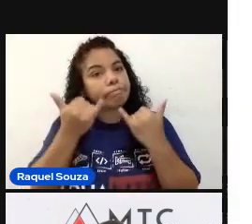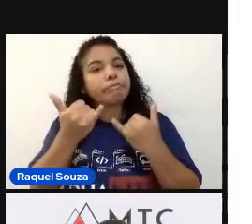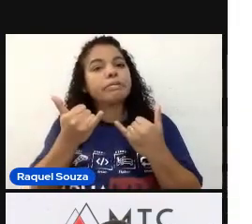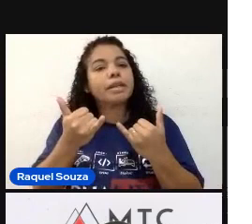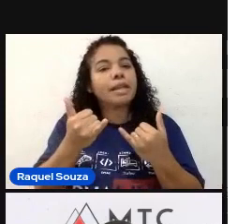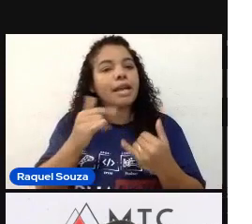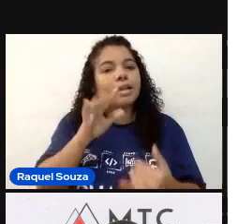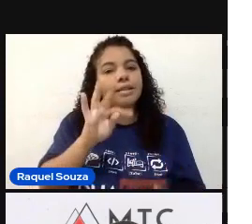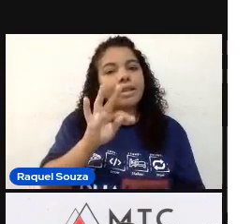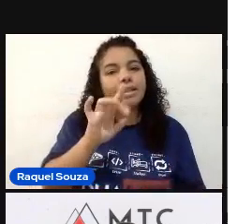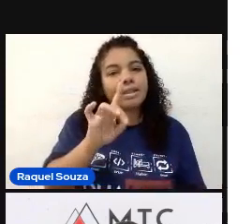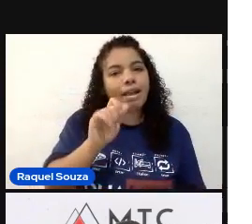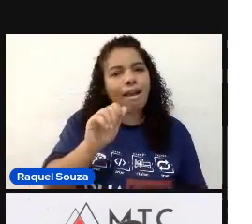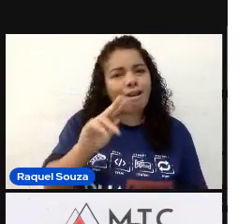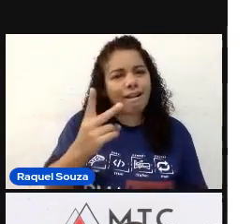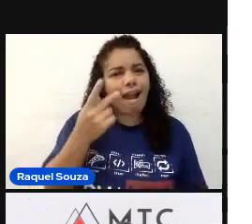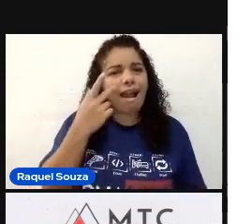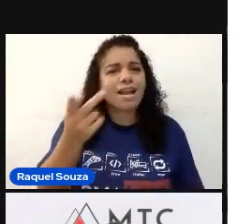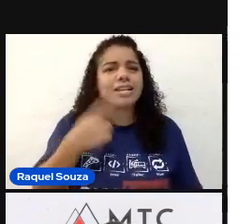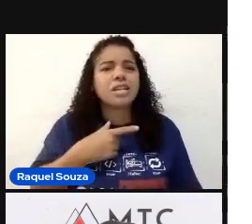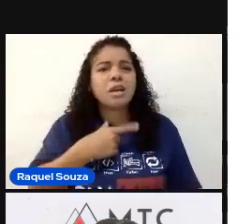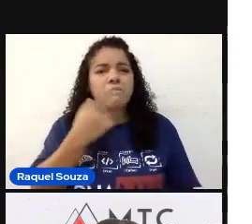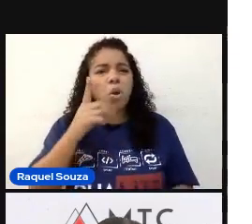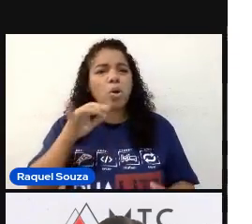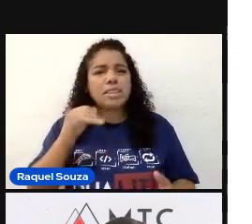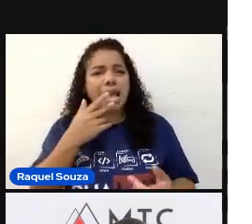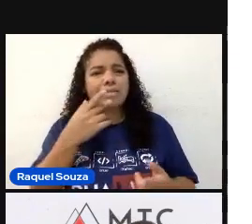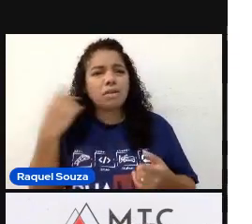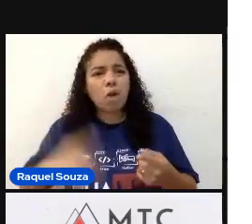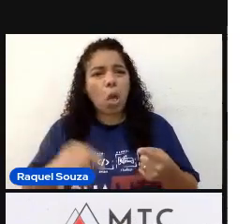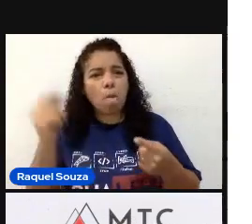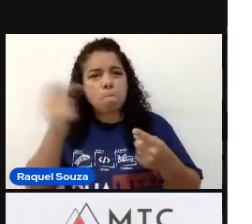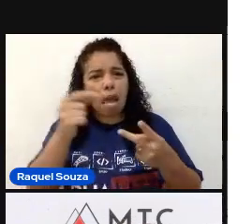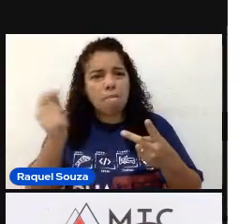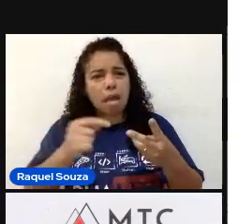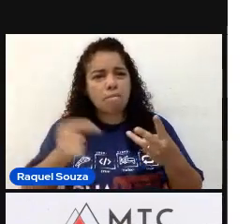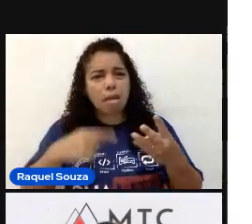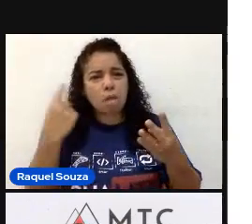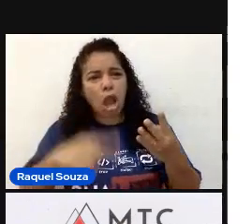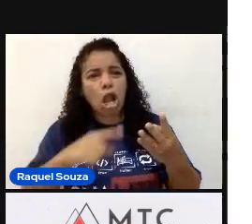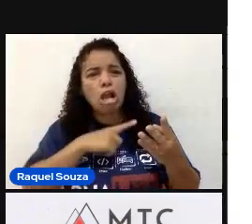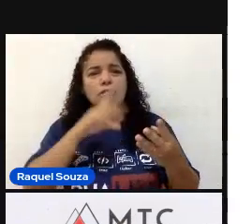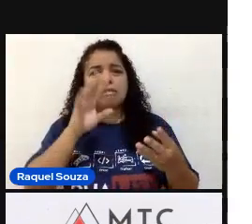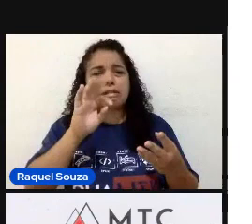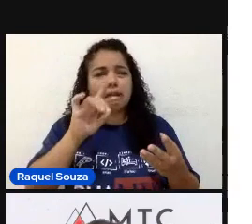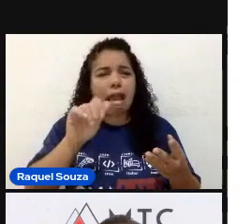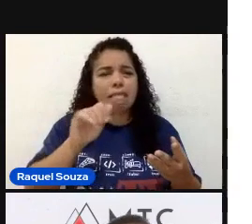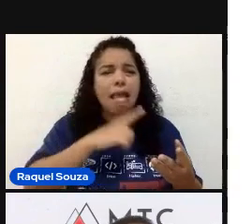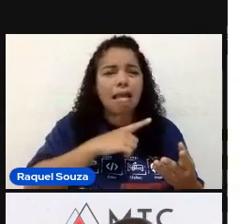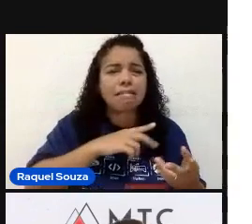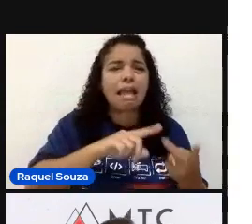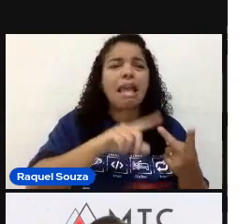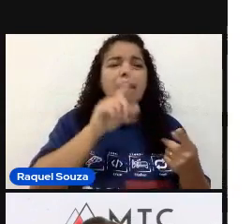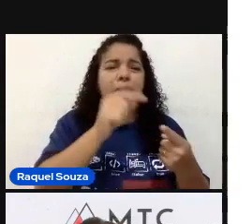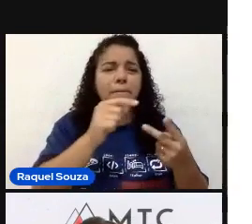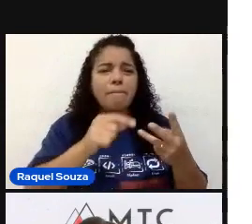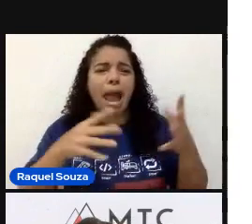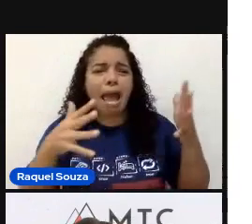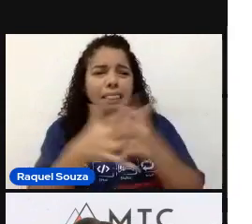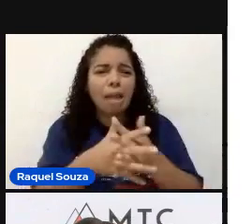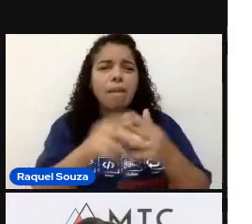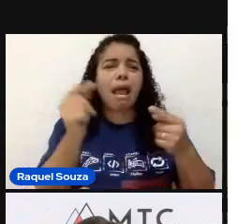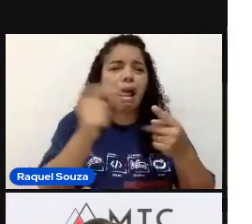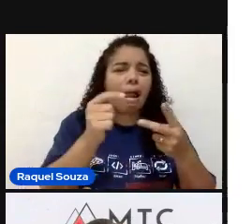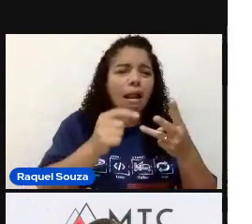TDAH? Poxa, Débora, até agora você só macetou, TDAH tem isso, tem aquilo, atrapalha nisso, atrapalha